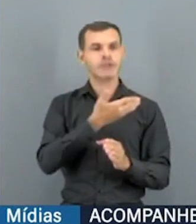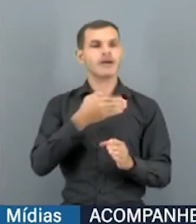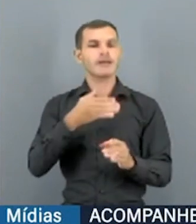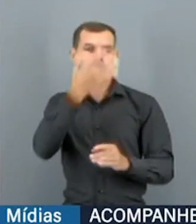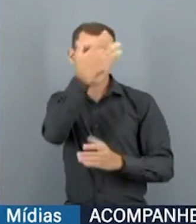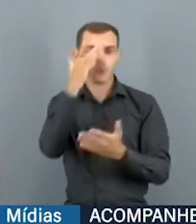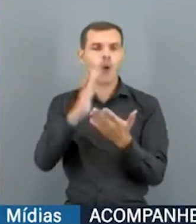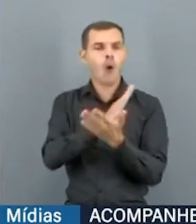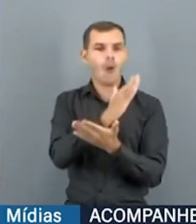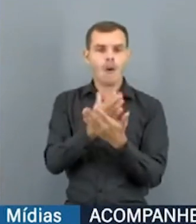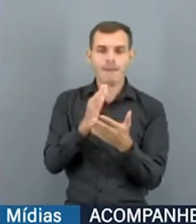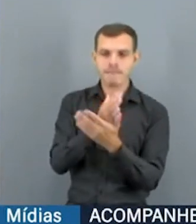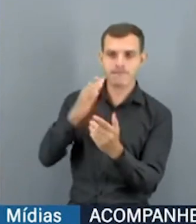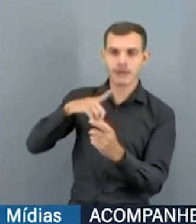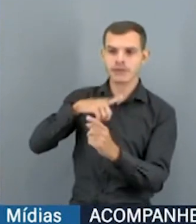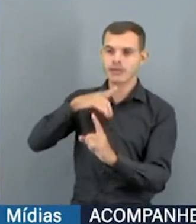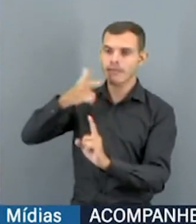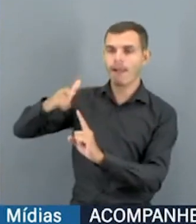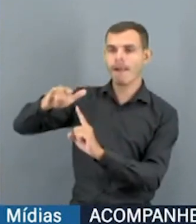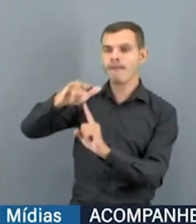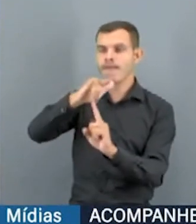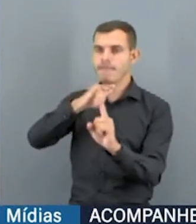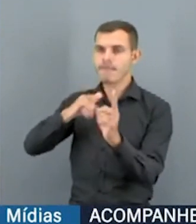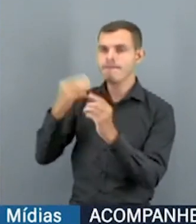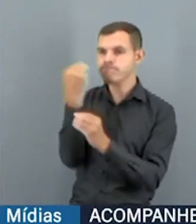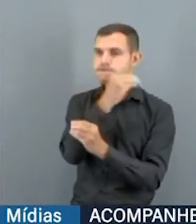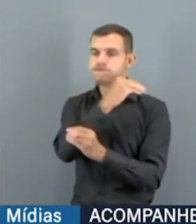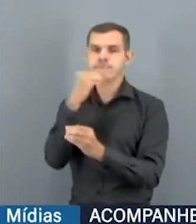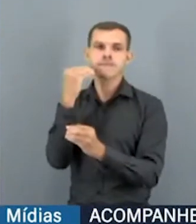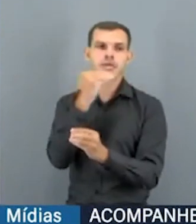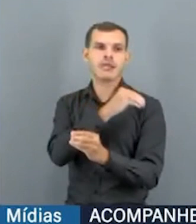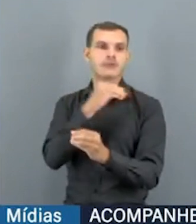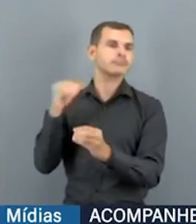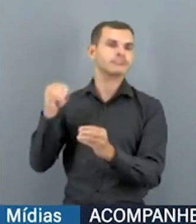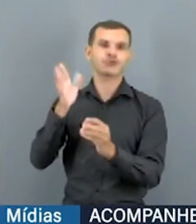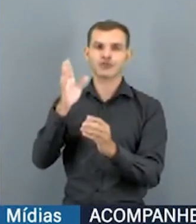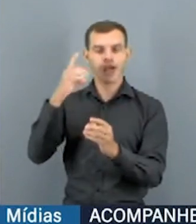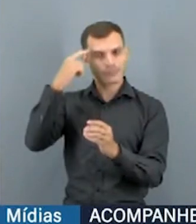amado por maioria desse país, saiba disso. O senhor não vai